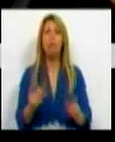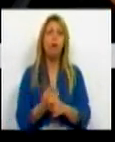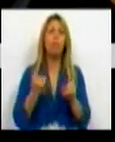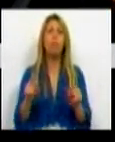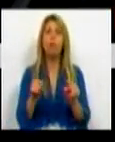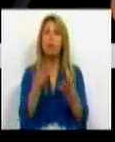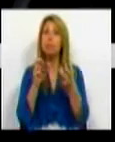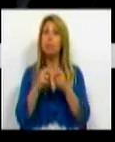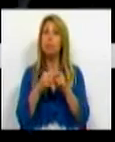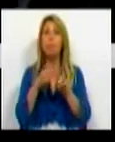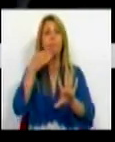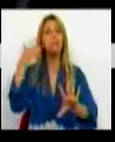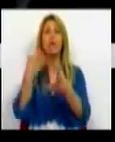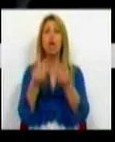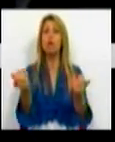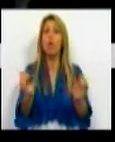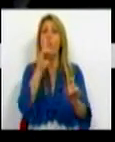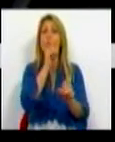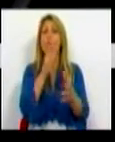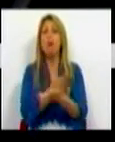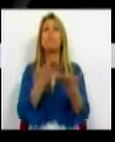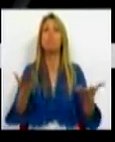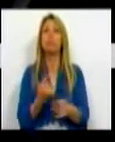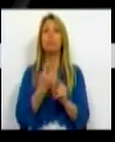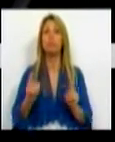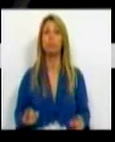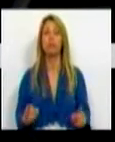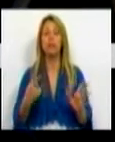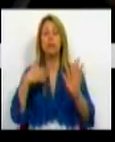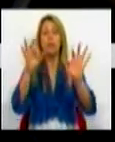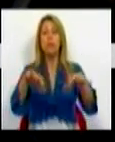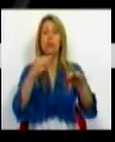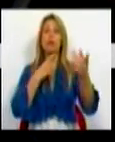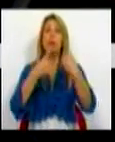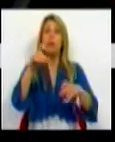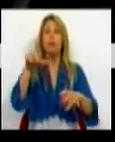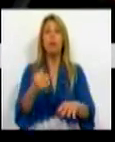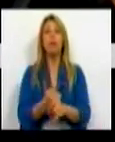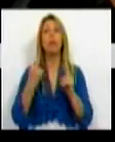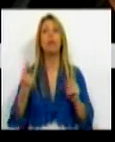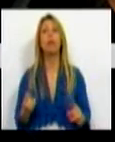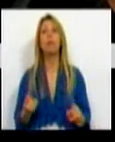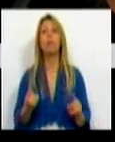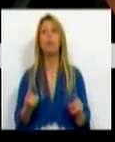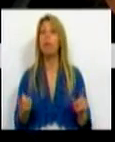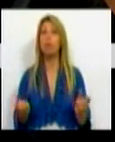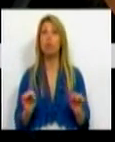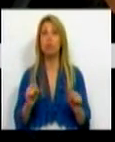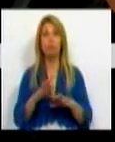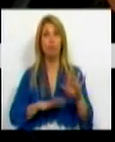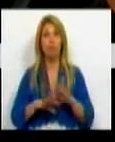estes problemas resolvidos mais cedo. Mesmo para terminar, perguntar-lhe também por que razão não foi